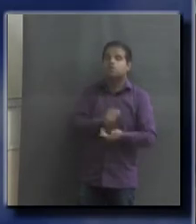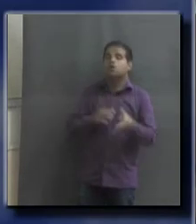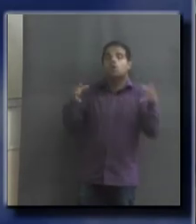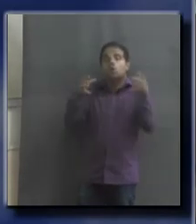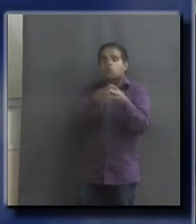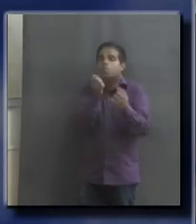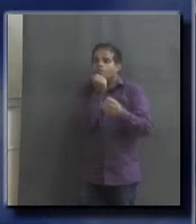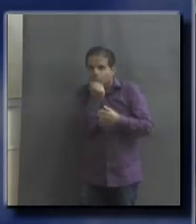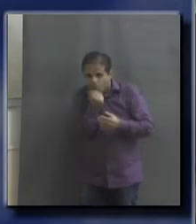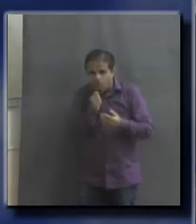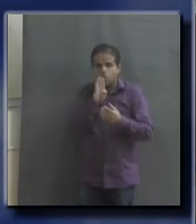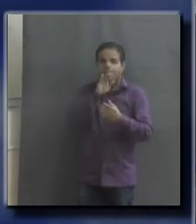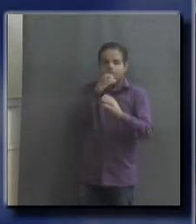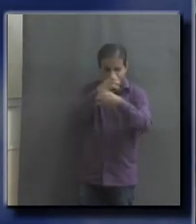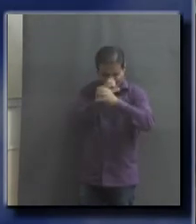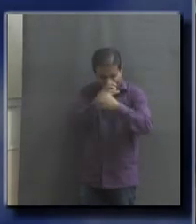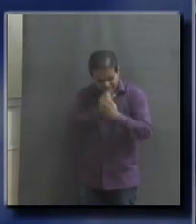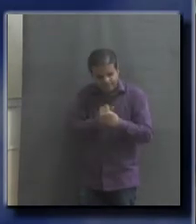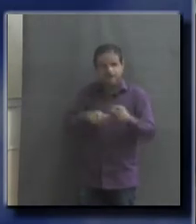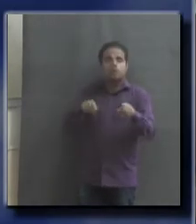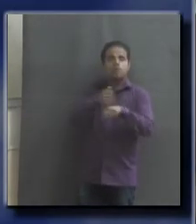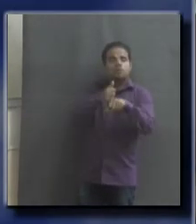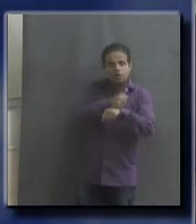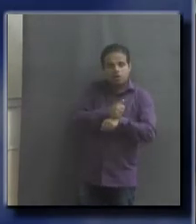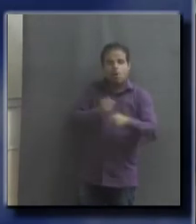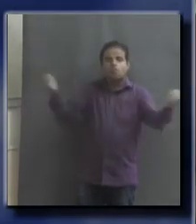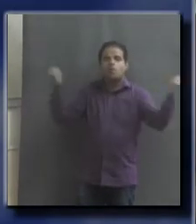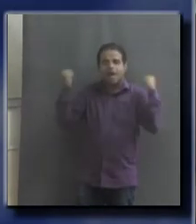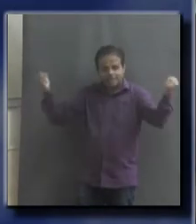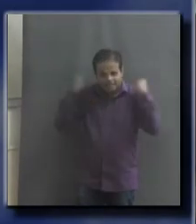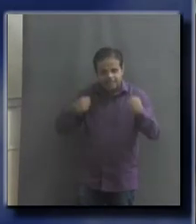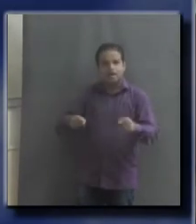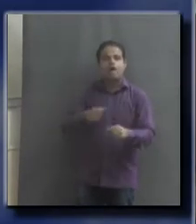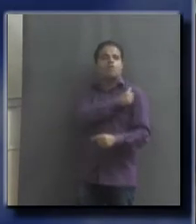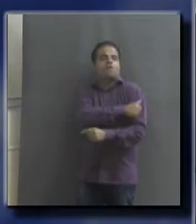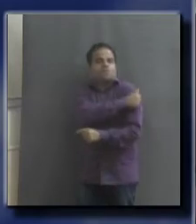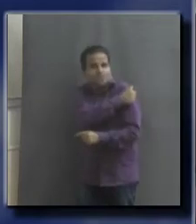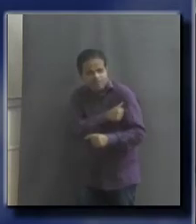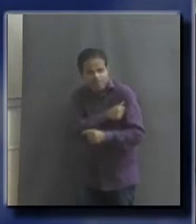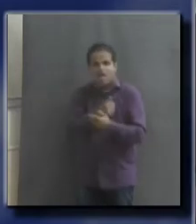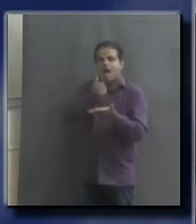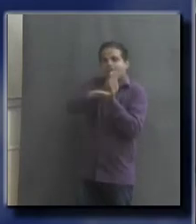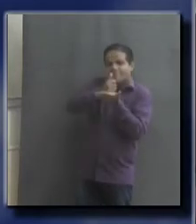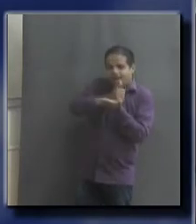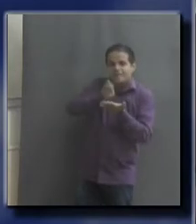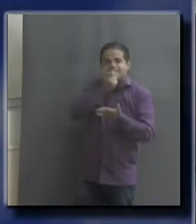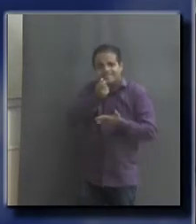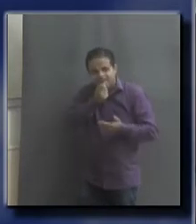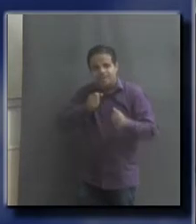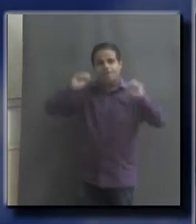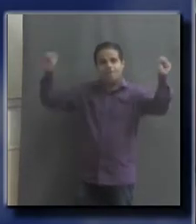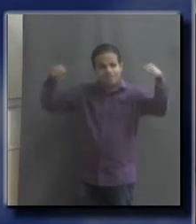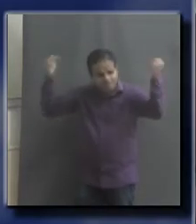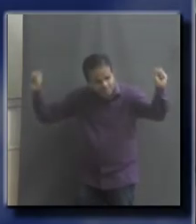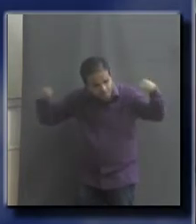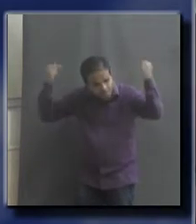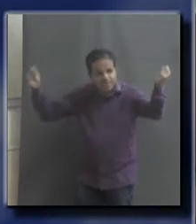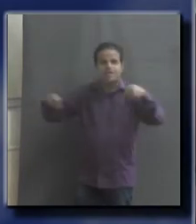biólogos, biomédicos, profissionais da educação física, enfermeiros, farmacêuticos,